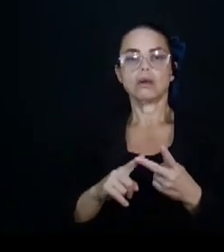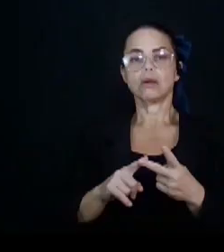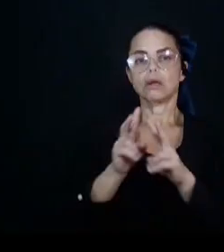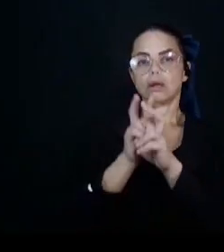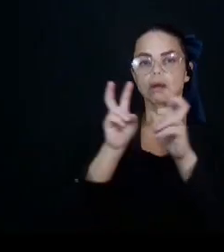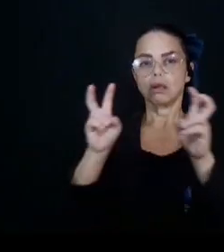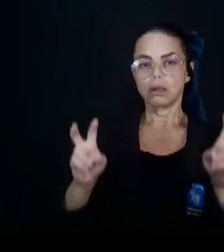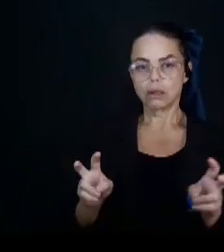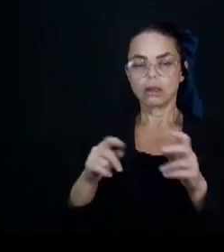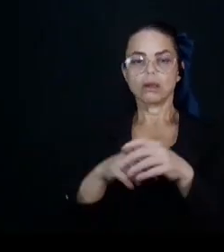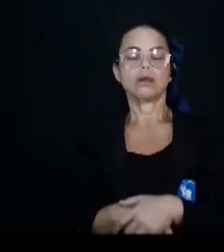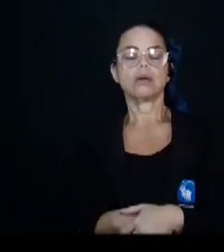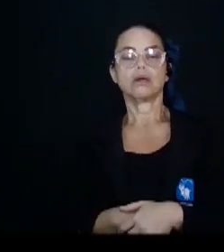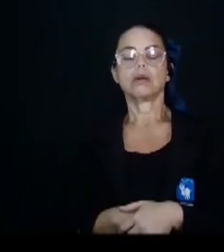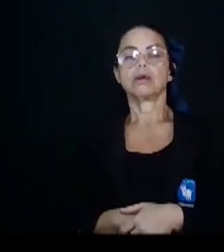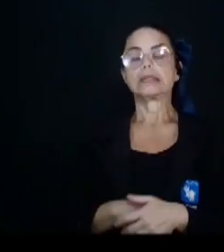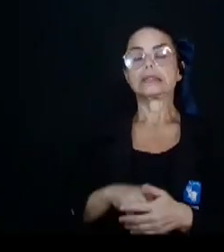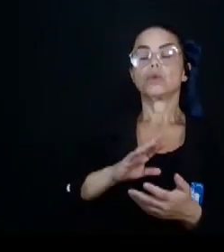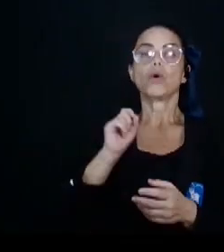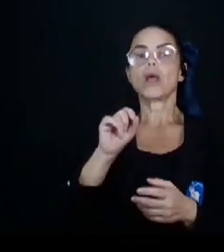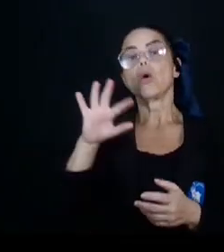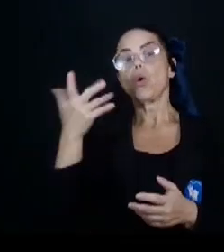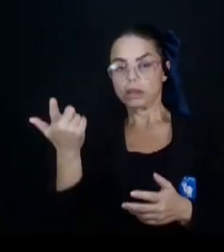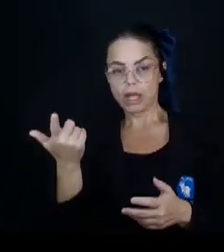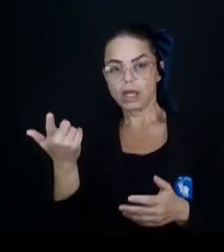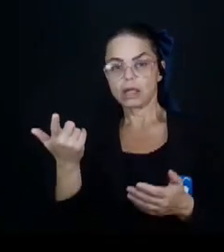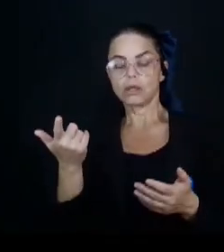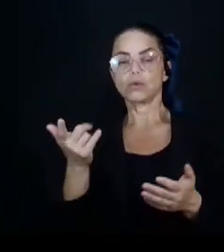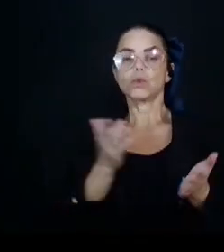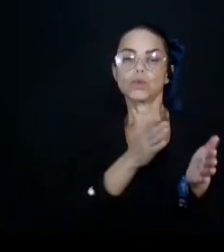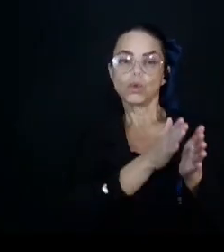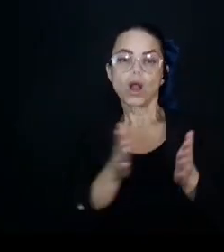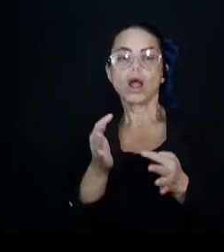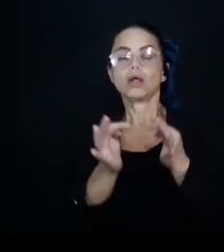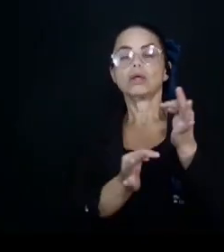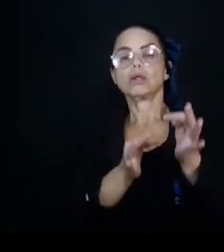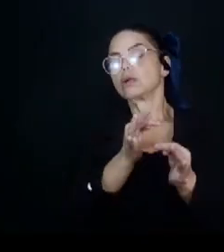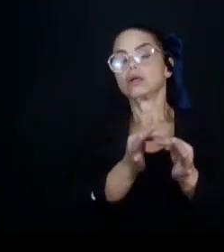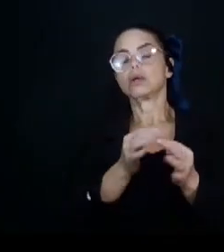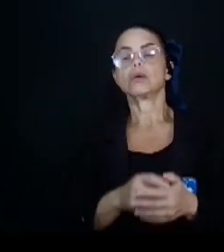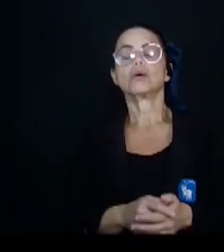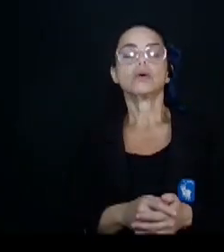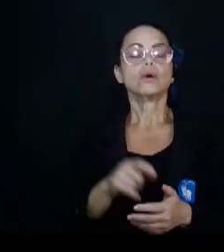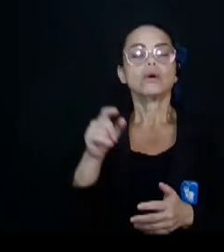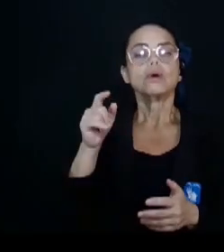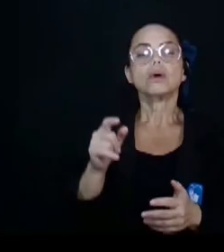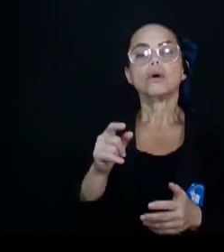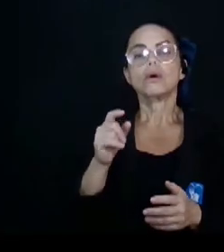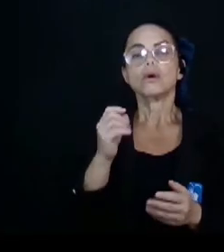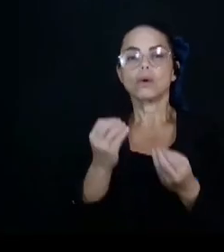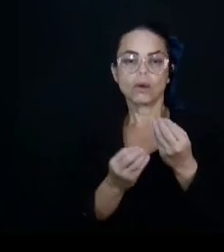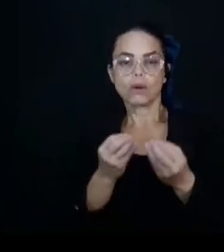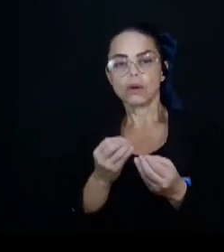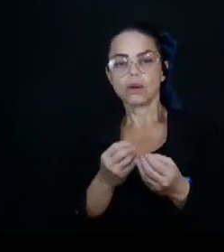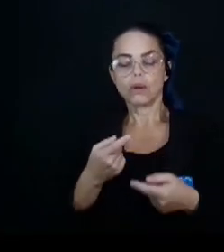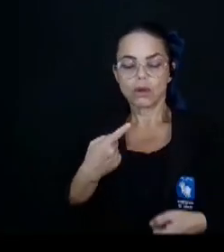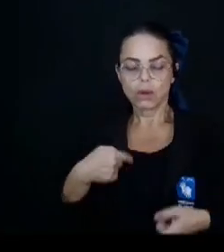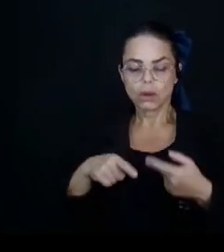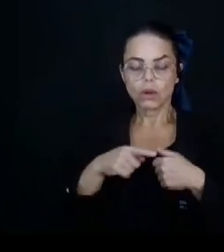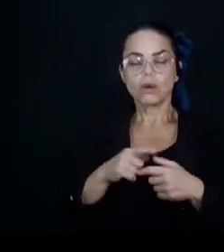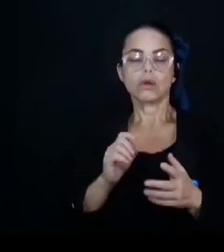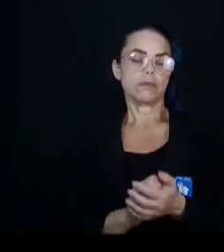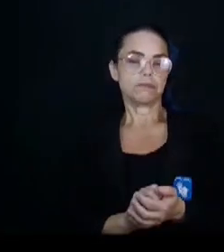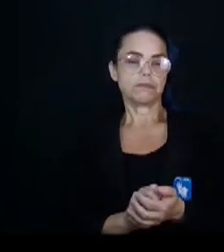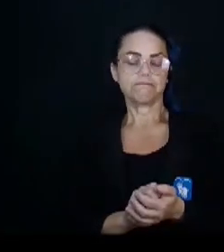efeitos colaterais aí nesse tratamento, né? Queria que você explicasse como que o organismo ele reage. Eu sei que depende também